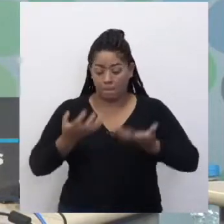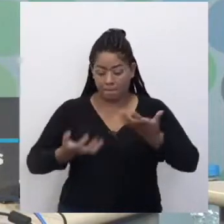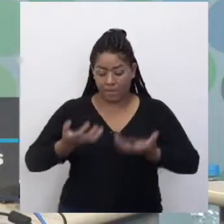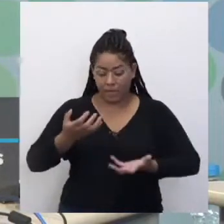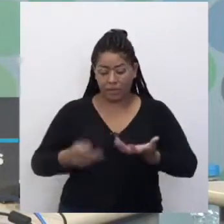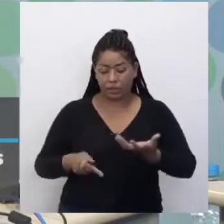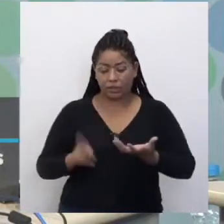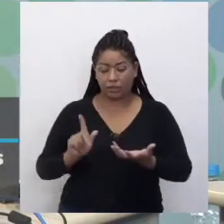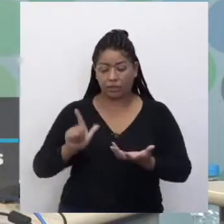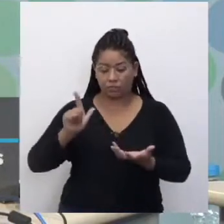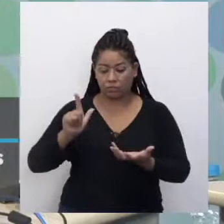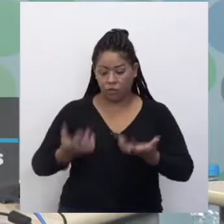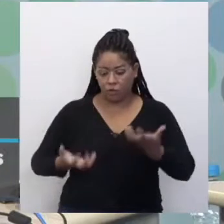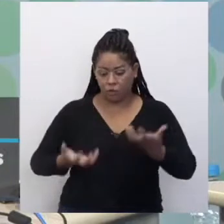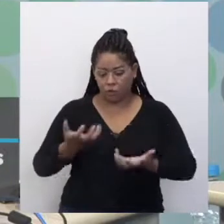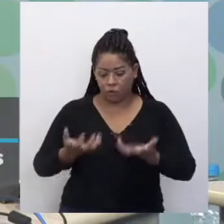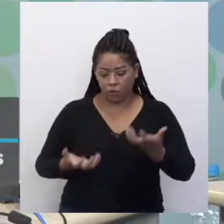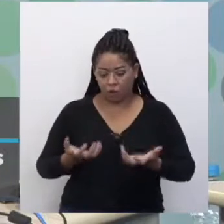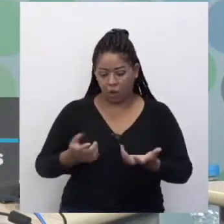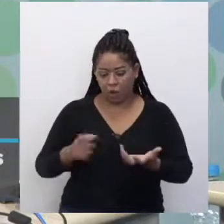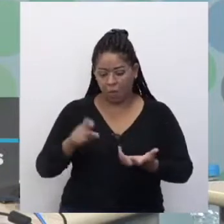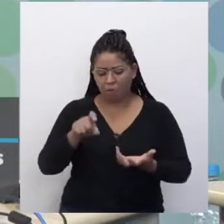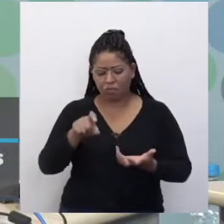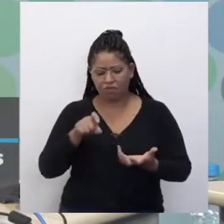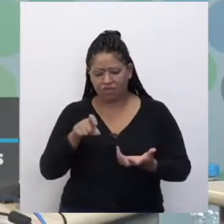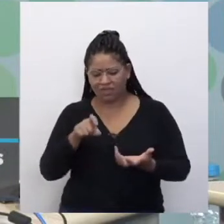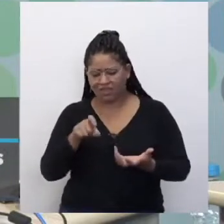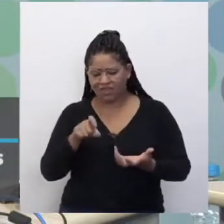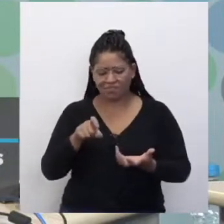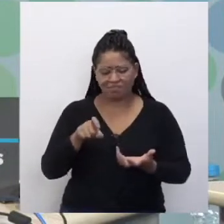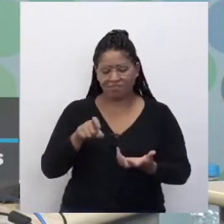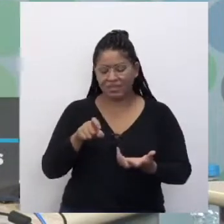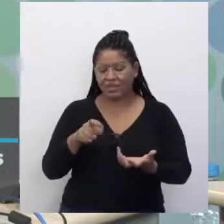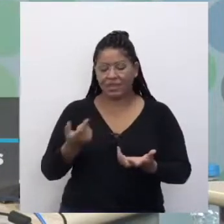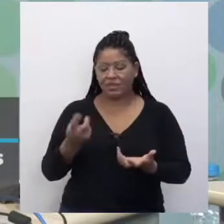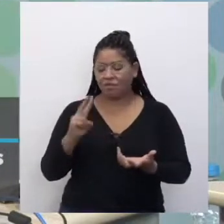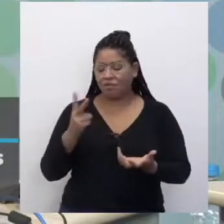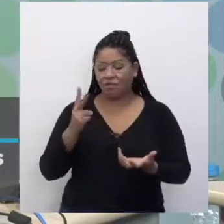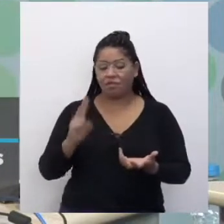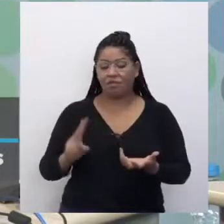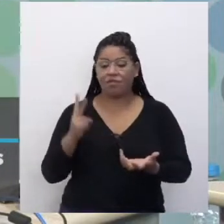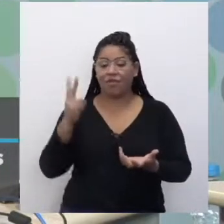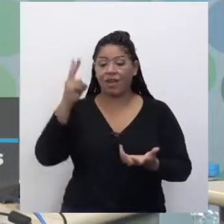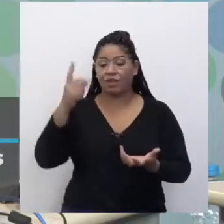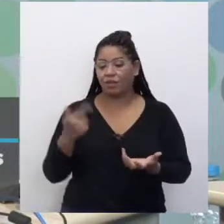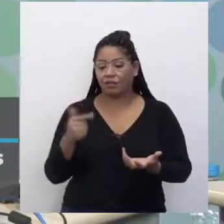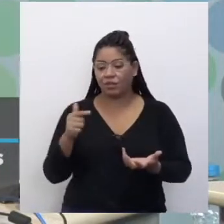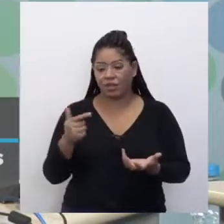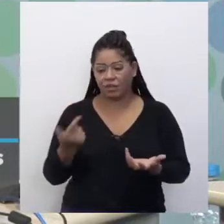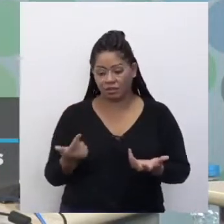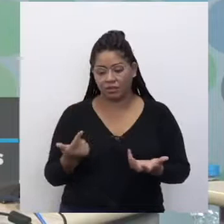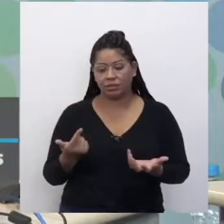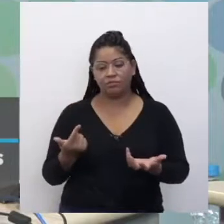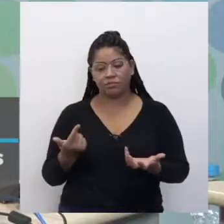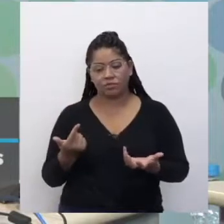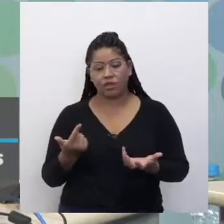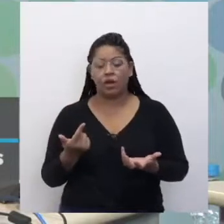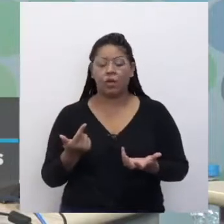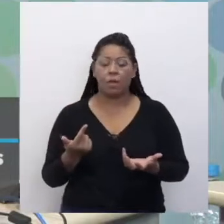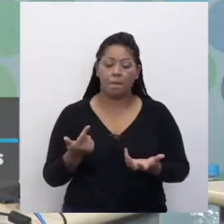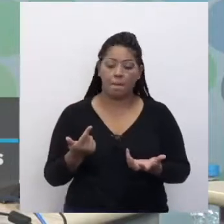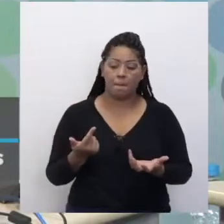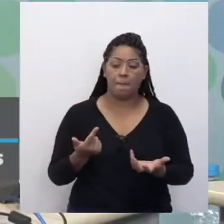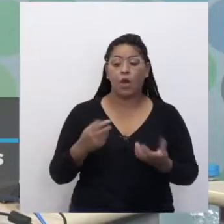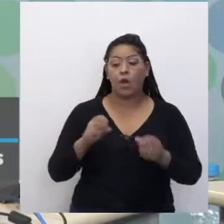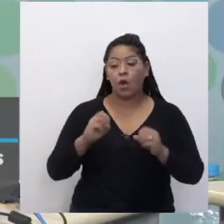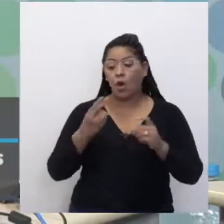alguma coisa é uma quantidade X num lugar e uma outra quantidade em outro. Então, as pessoas ficam sem referências de preço, de valor e